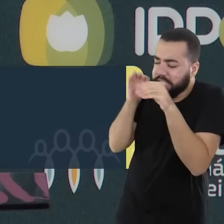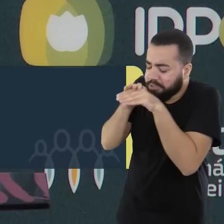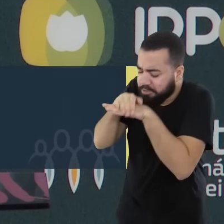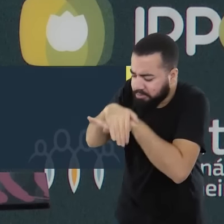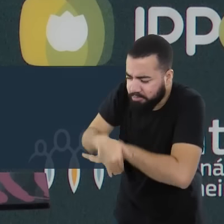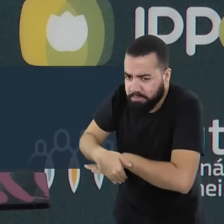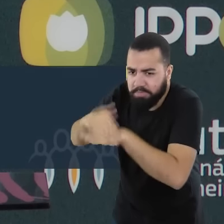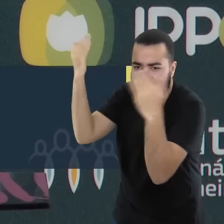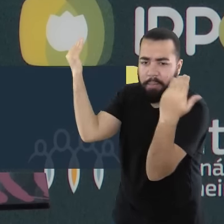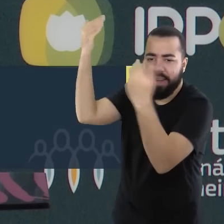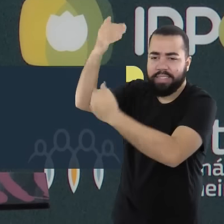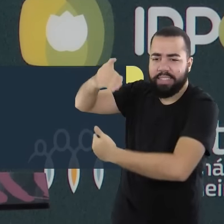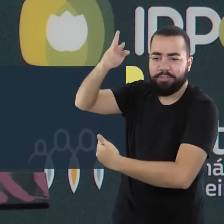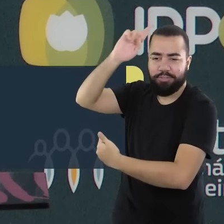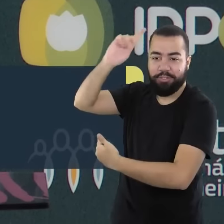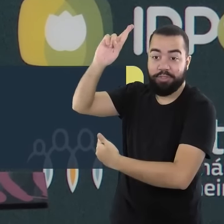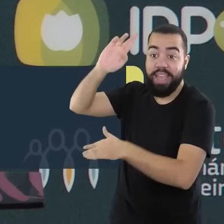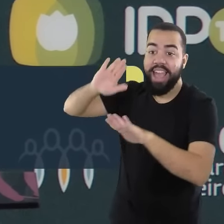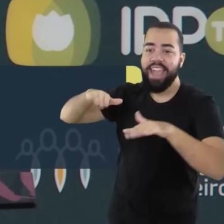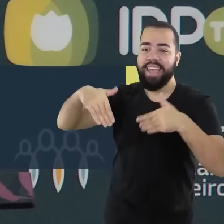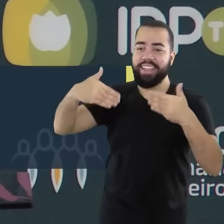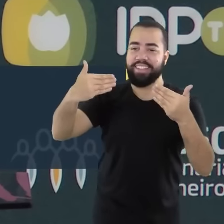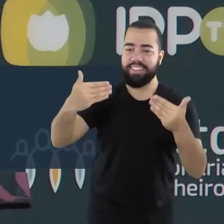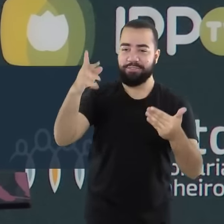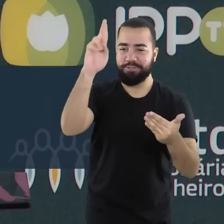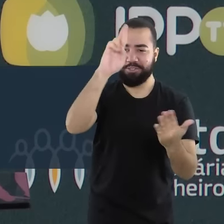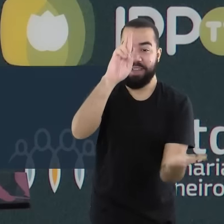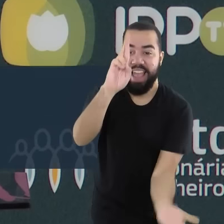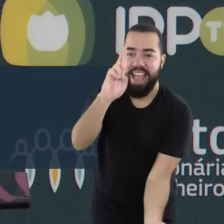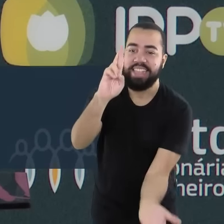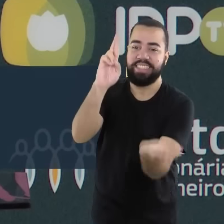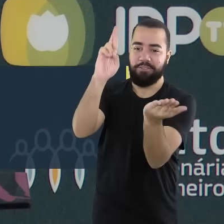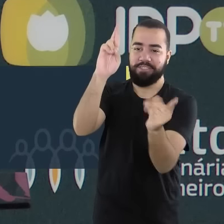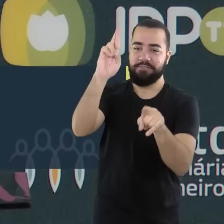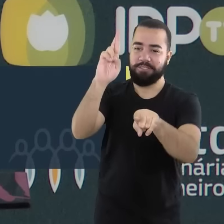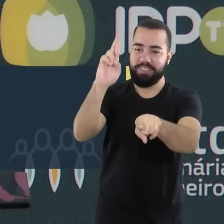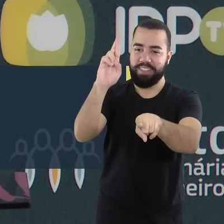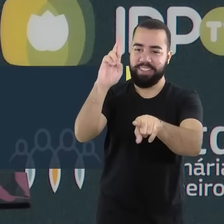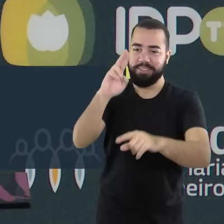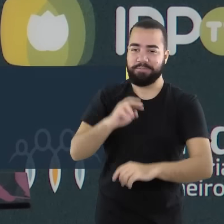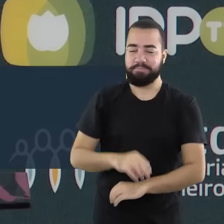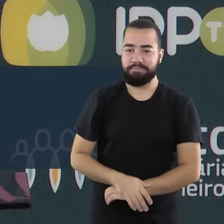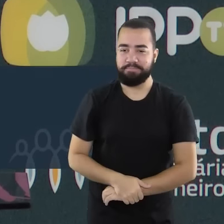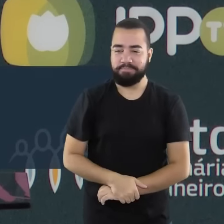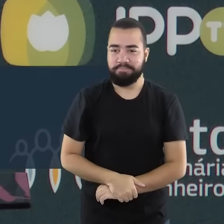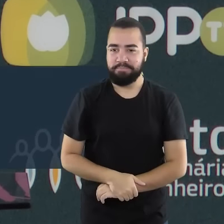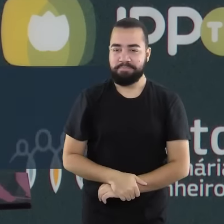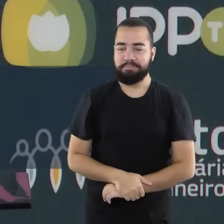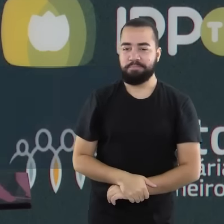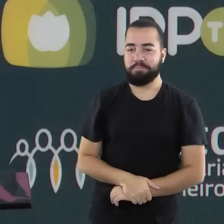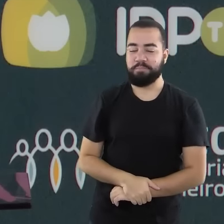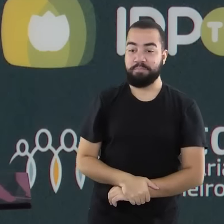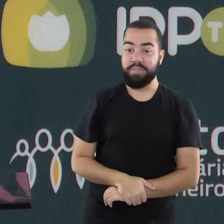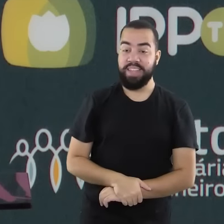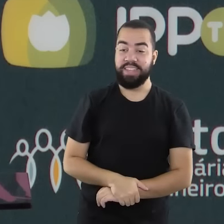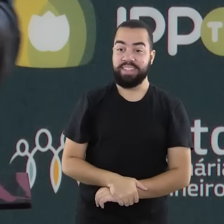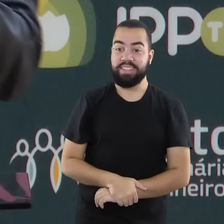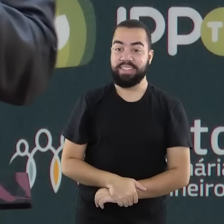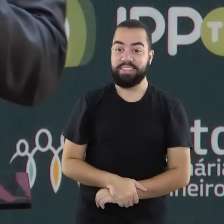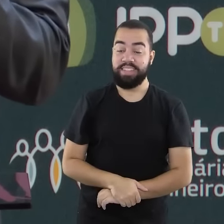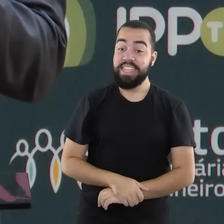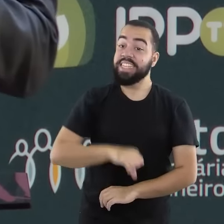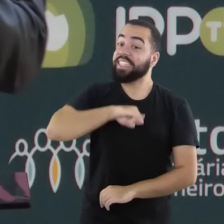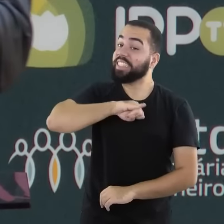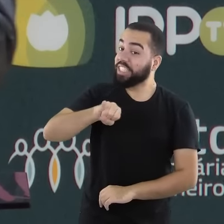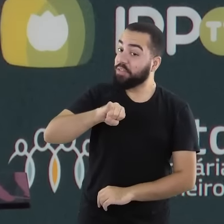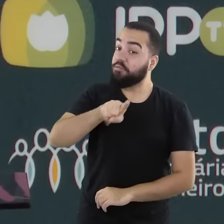na presença do Senhor e ele vos exaltará. Então, para que Deus mande um